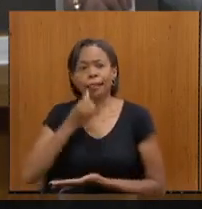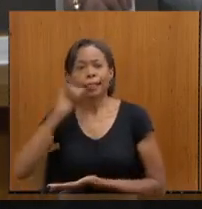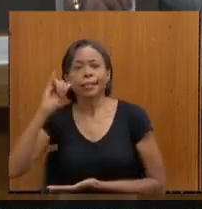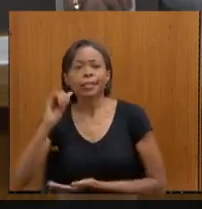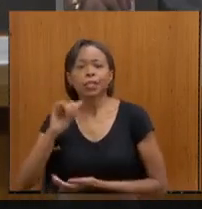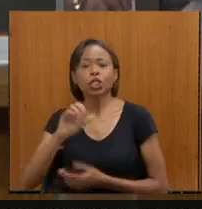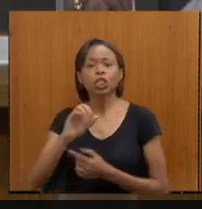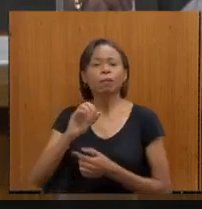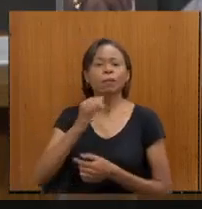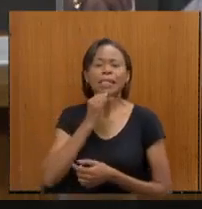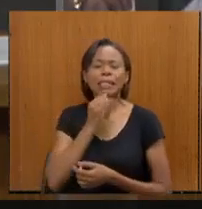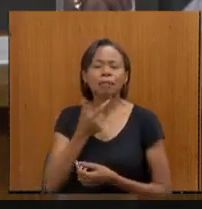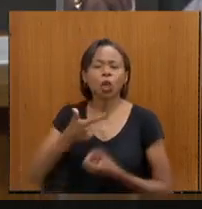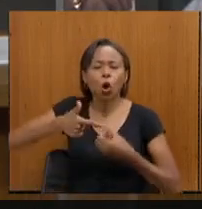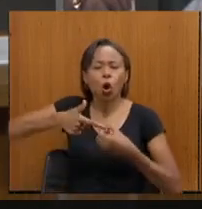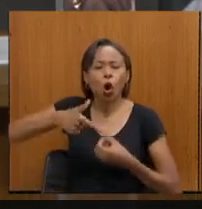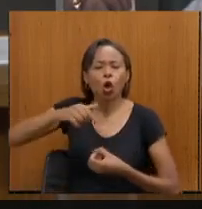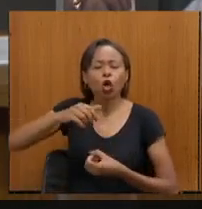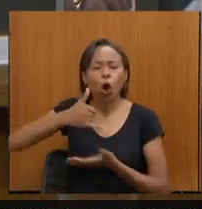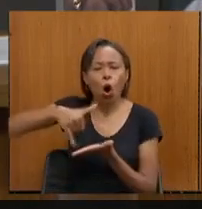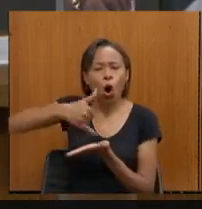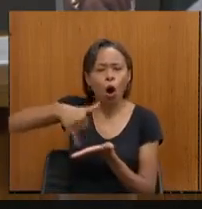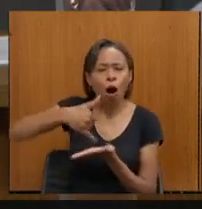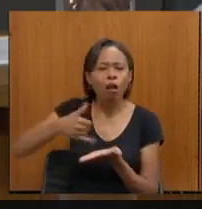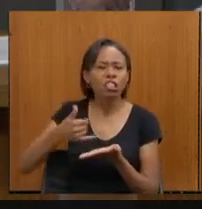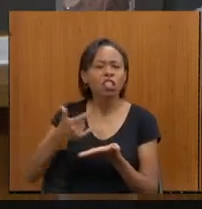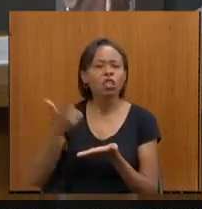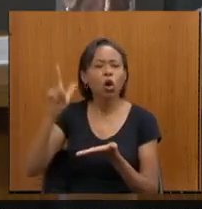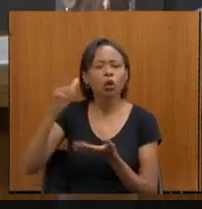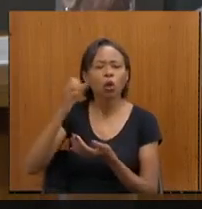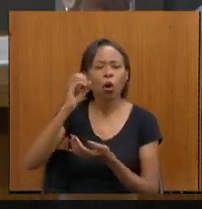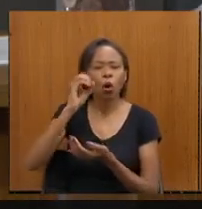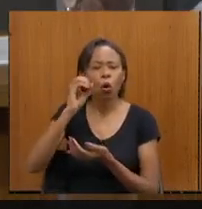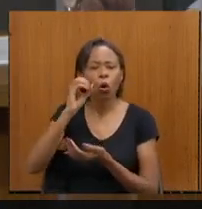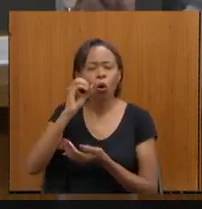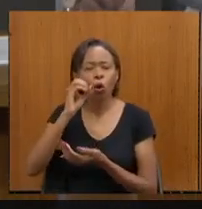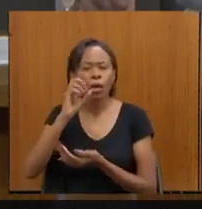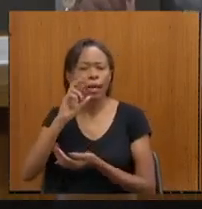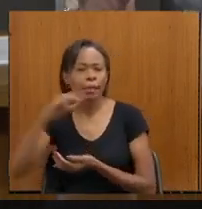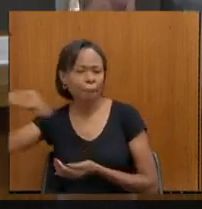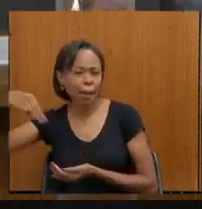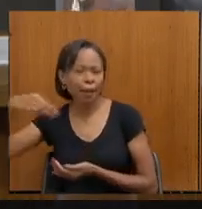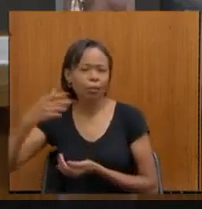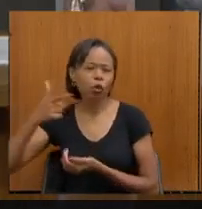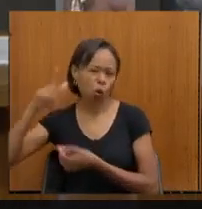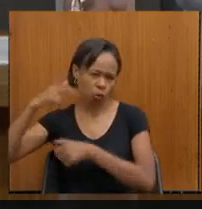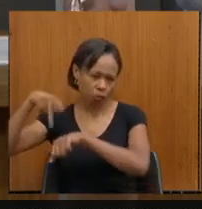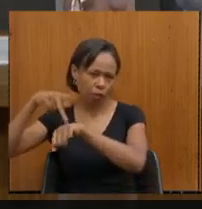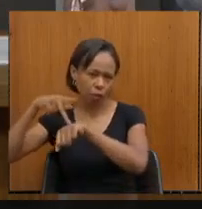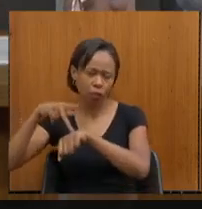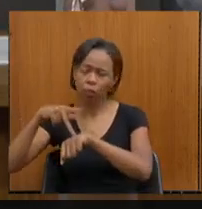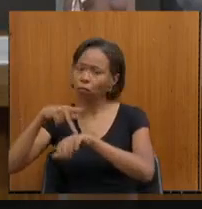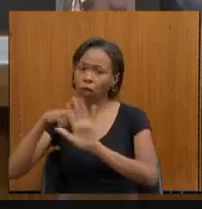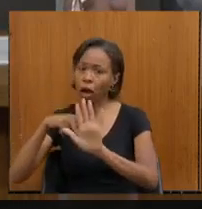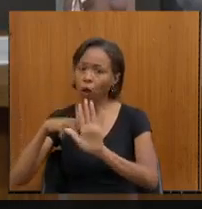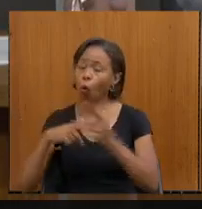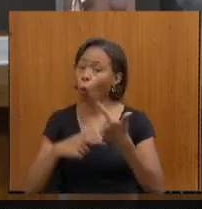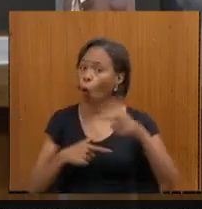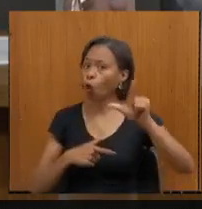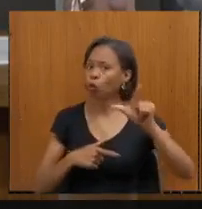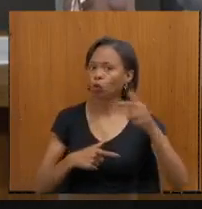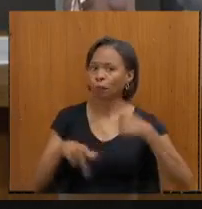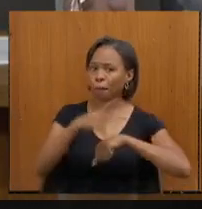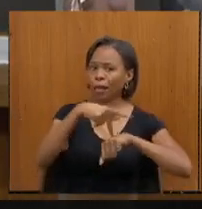importado o transportado do Oriente Médio ou de outros países novos países vão surgir que